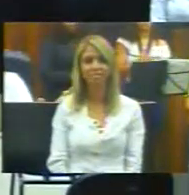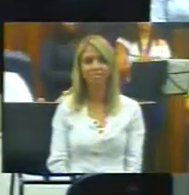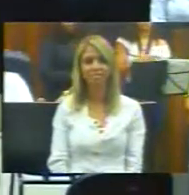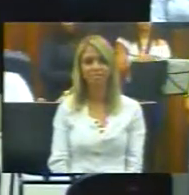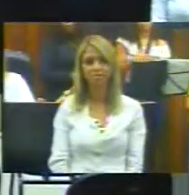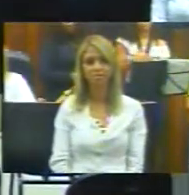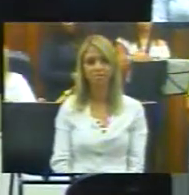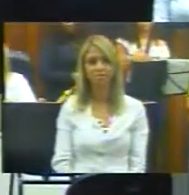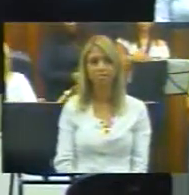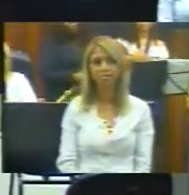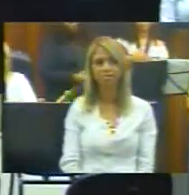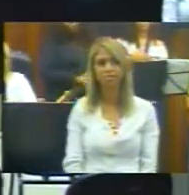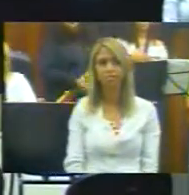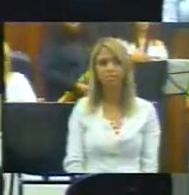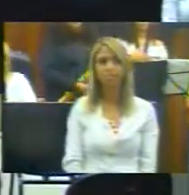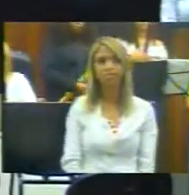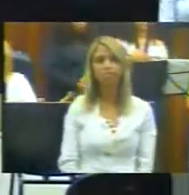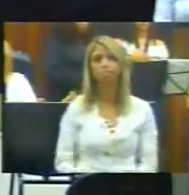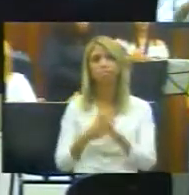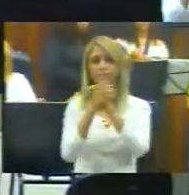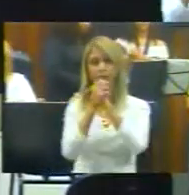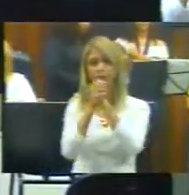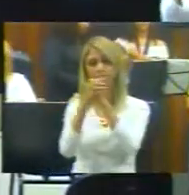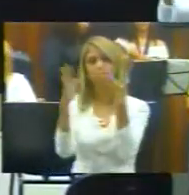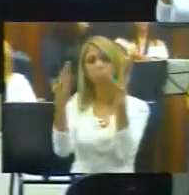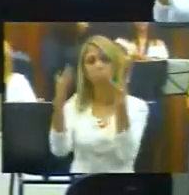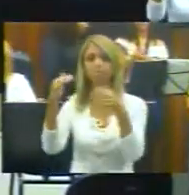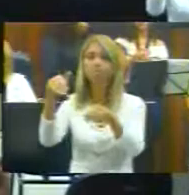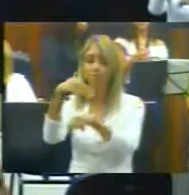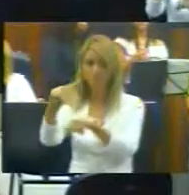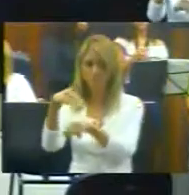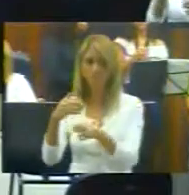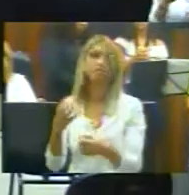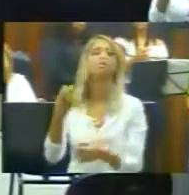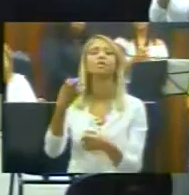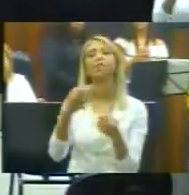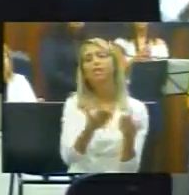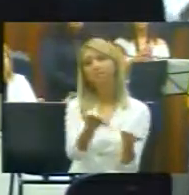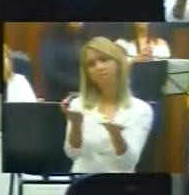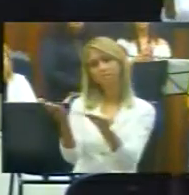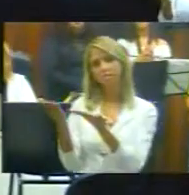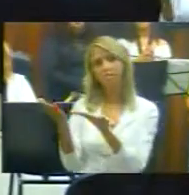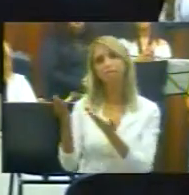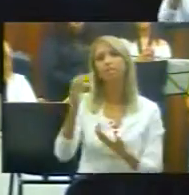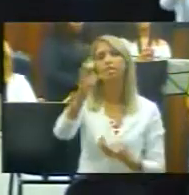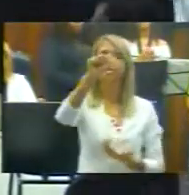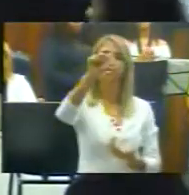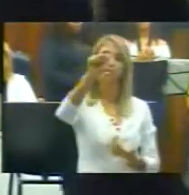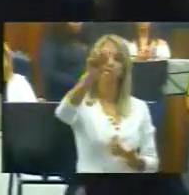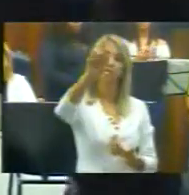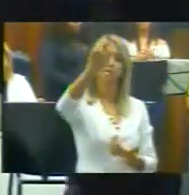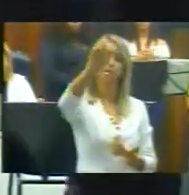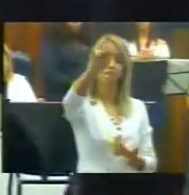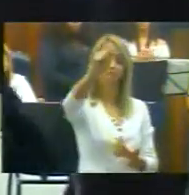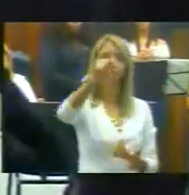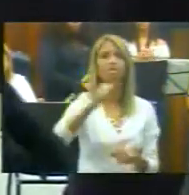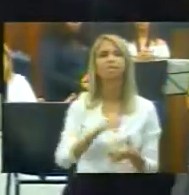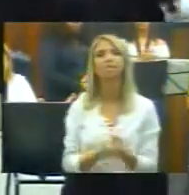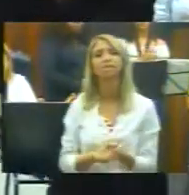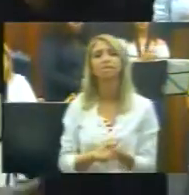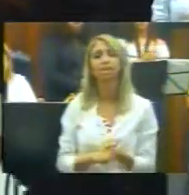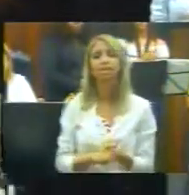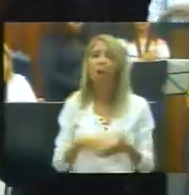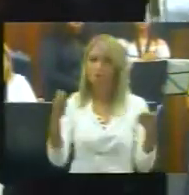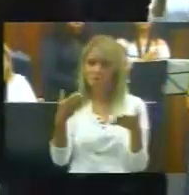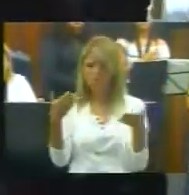Parabéns, secretário Alessandro Teixeira. Quero convidar Sara. Sara, se hoje estamos aqui é porque